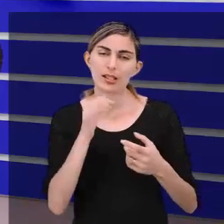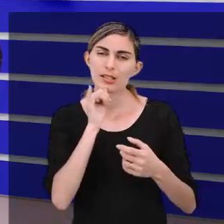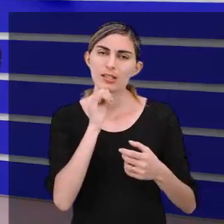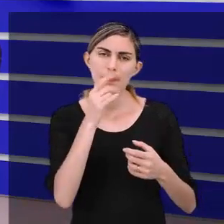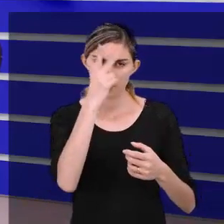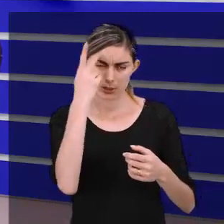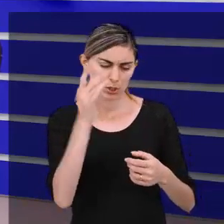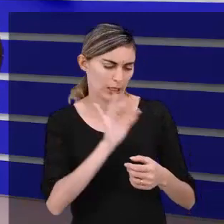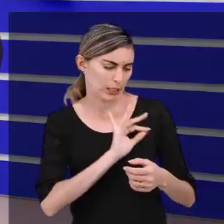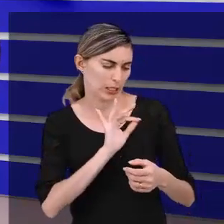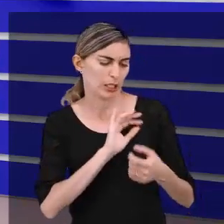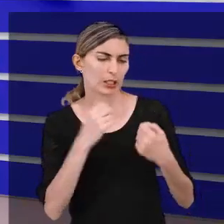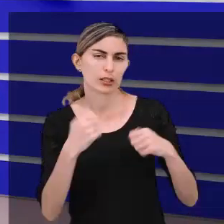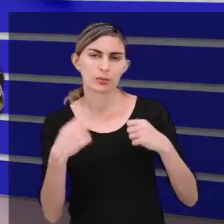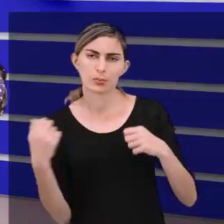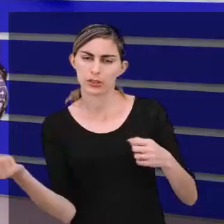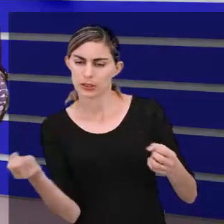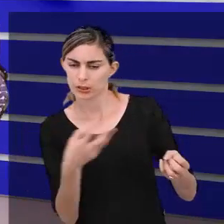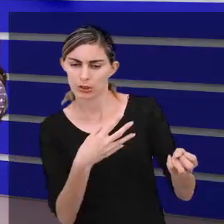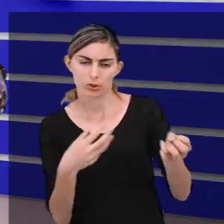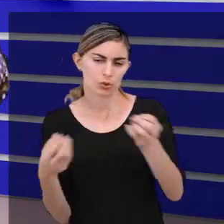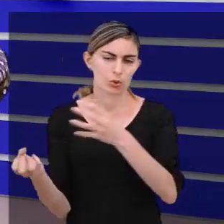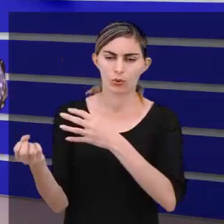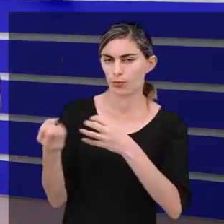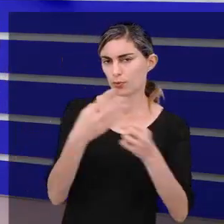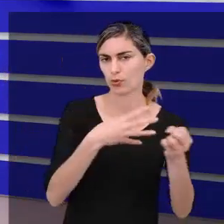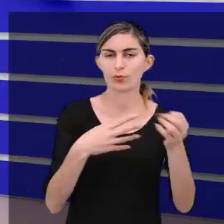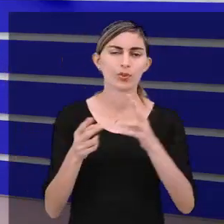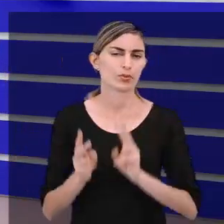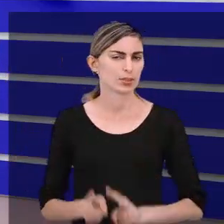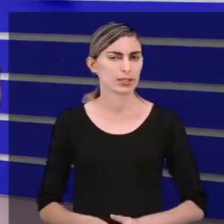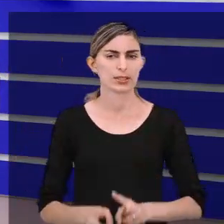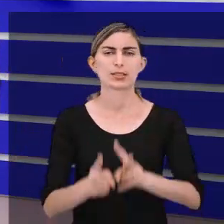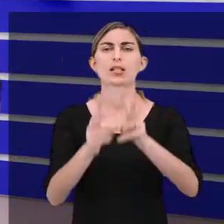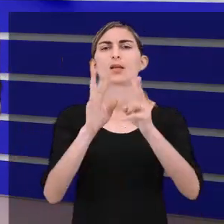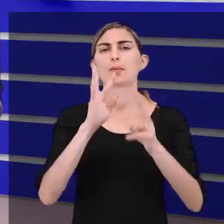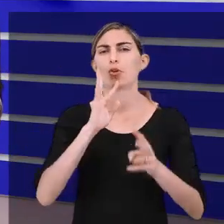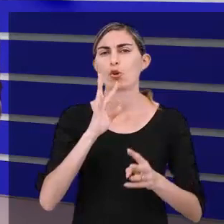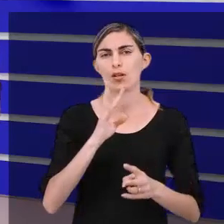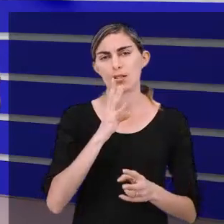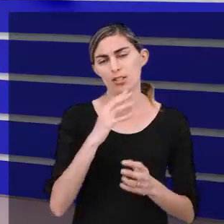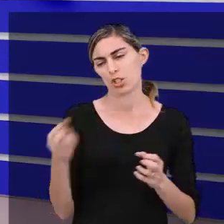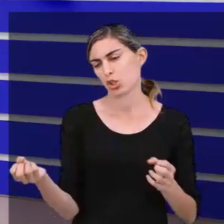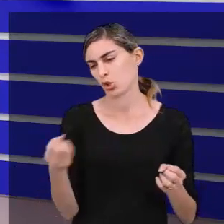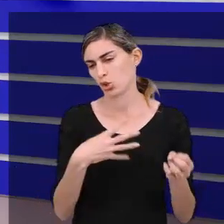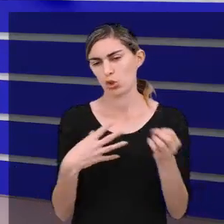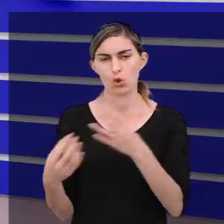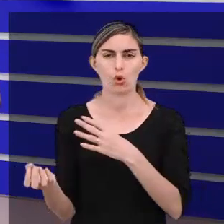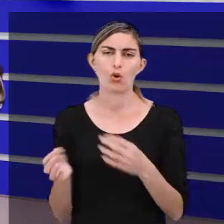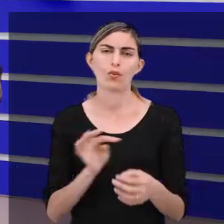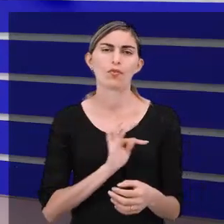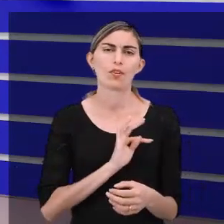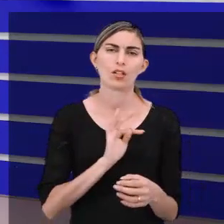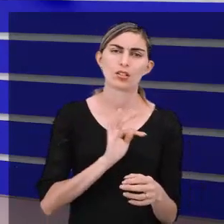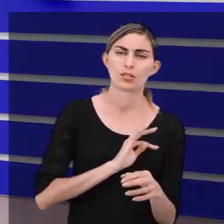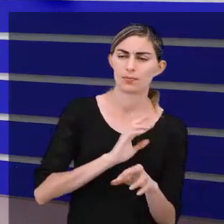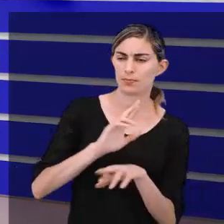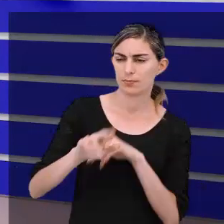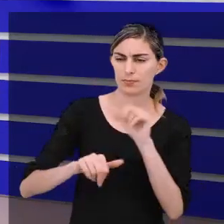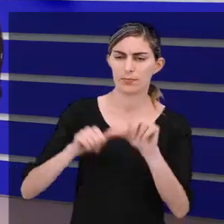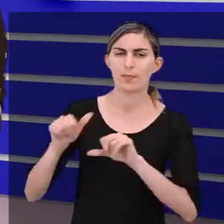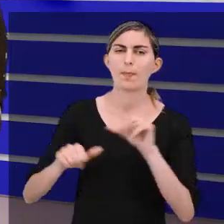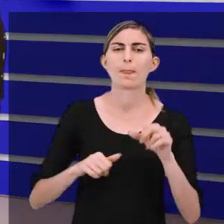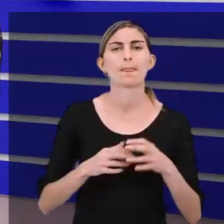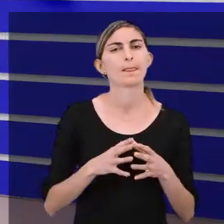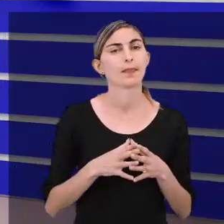né? Isso. Exatamente. Ele tem que ter essa disposição de estar sempre conhecendo novas formas de